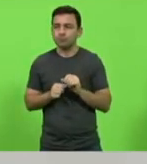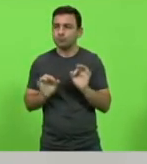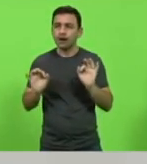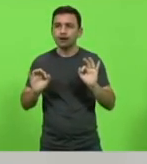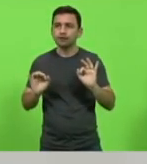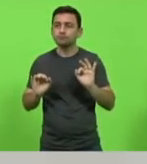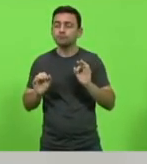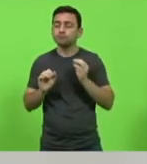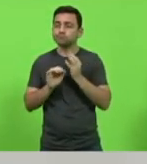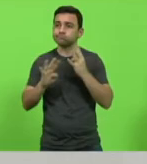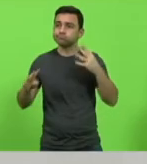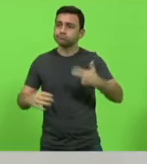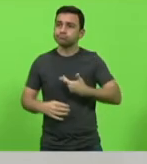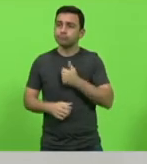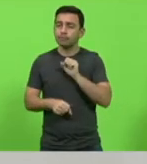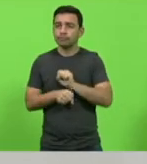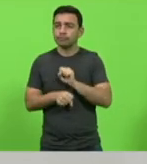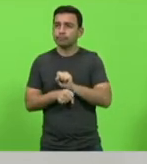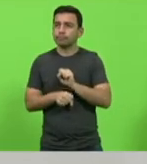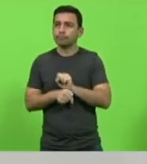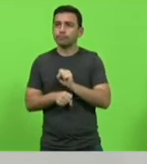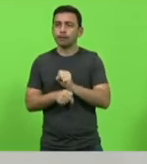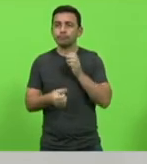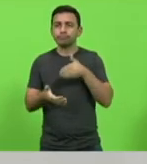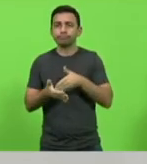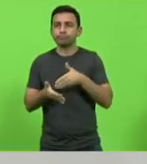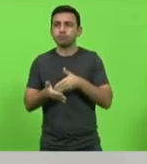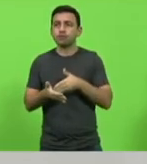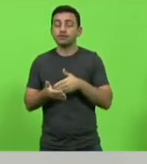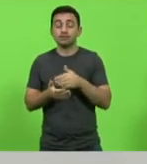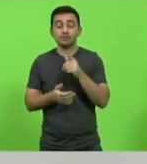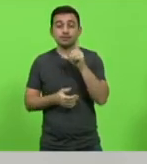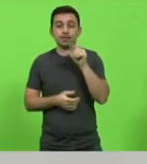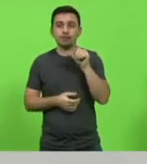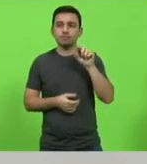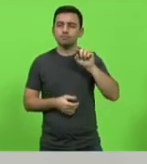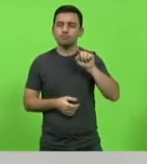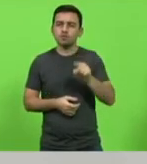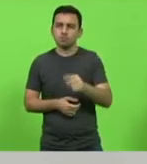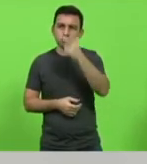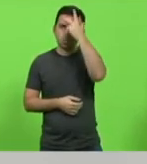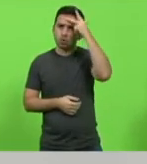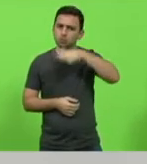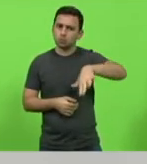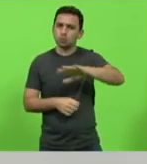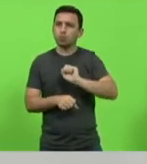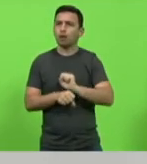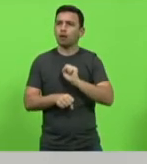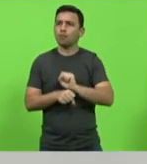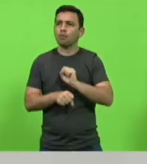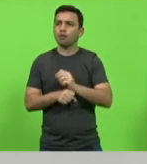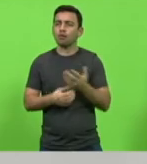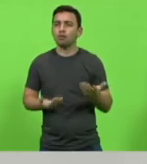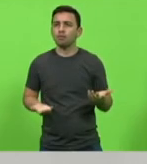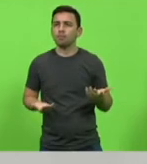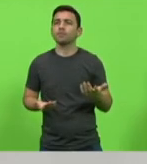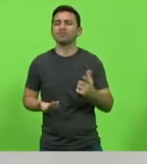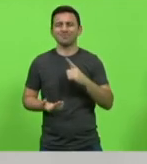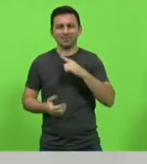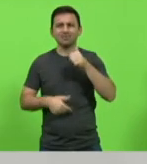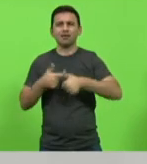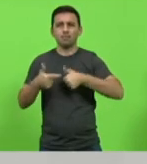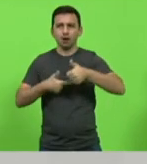cirurgias eletivas que se acumulam chegando a quase 100 mil pacientes aguardando então nós temos muito trabalho